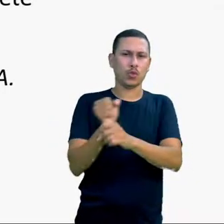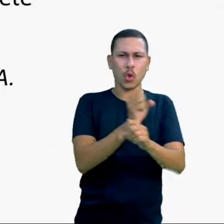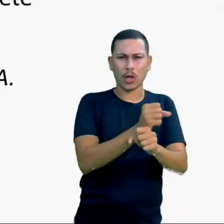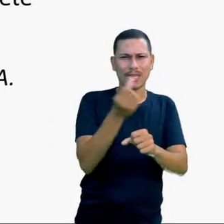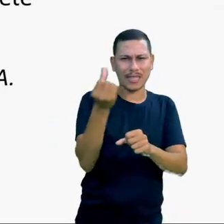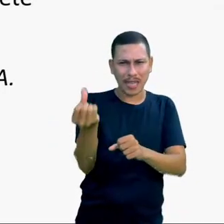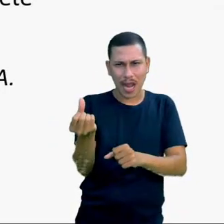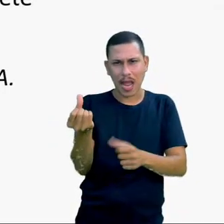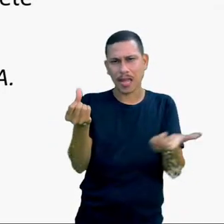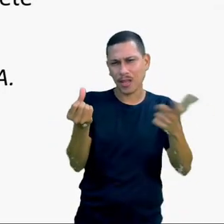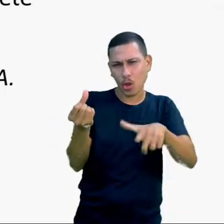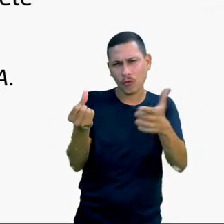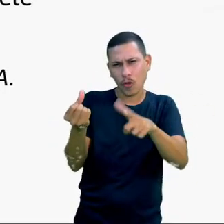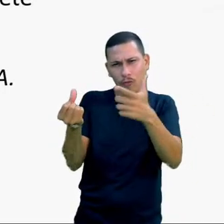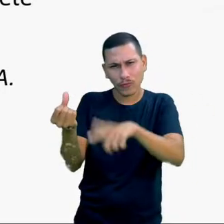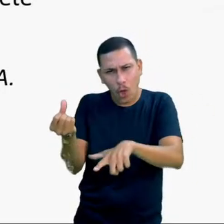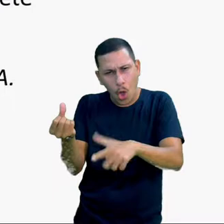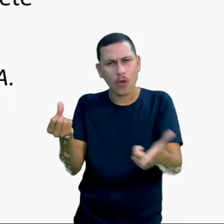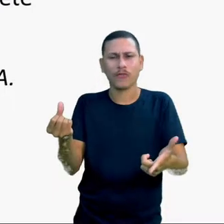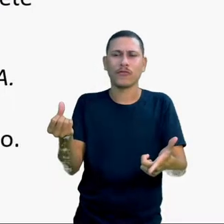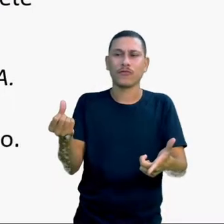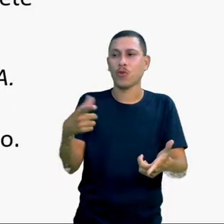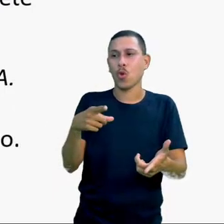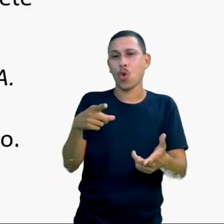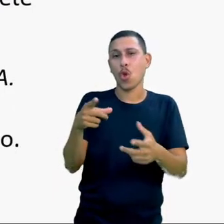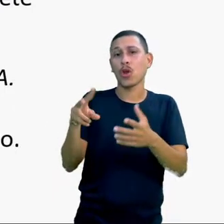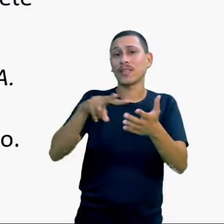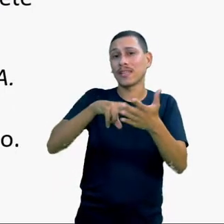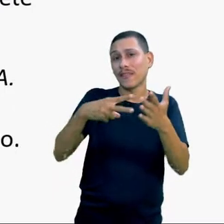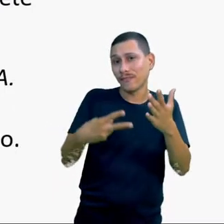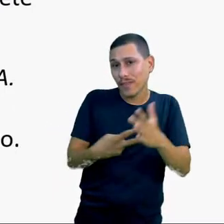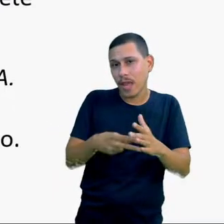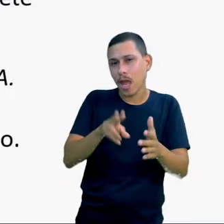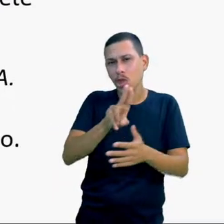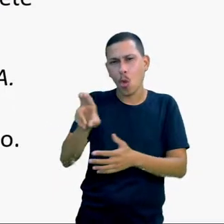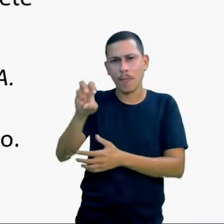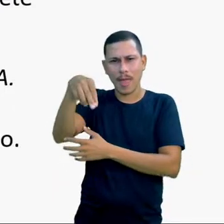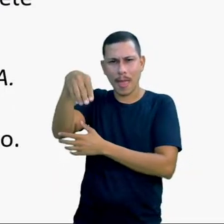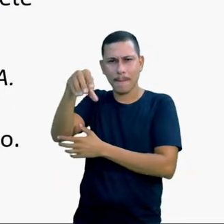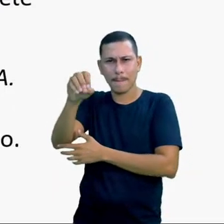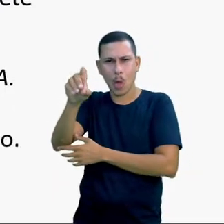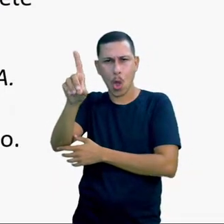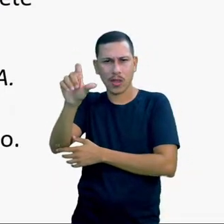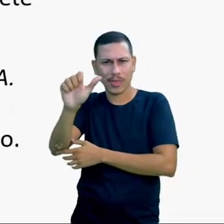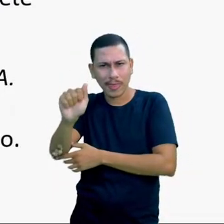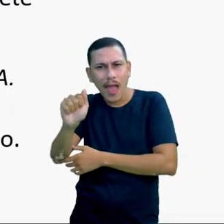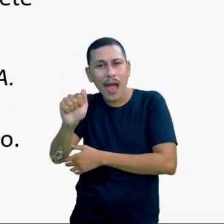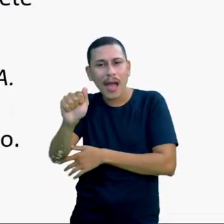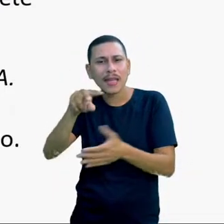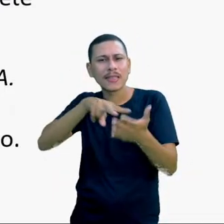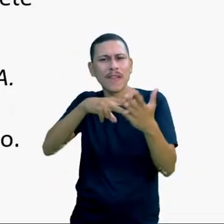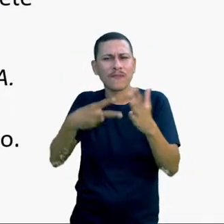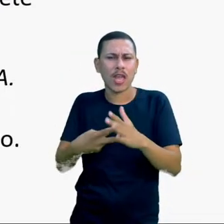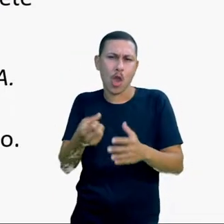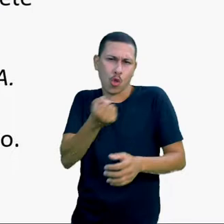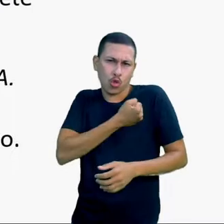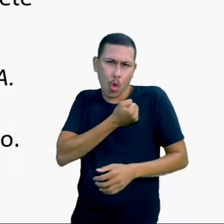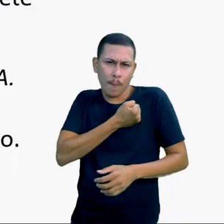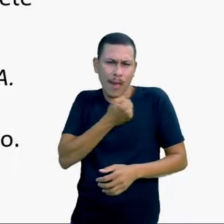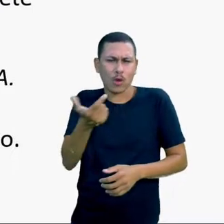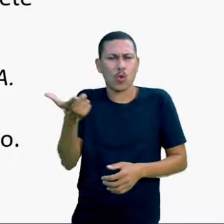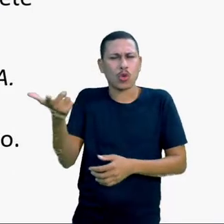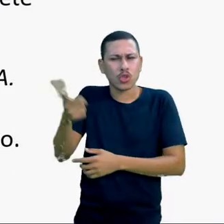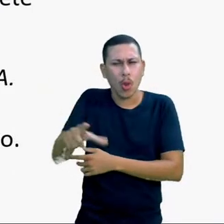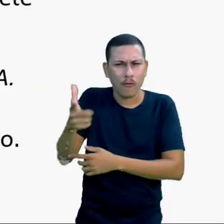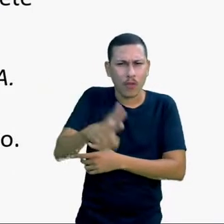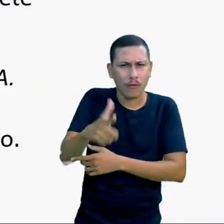se repete é chamada de moda. O que é a moda? Moda é o número que mais se repete